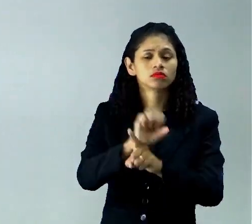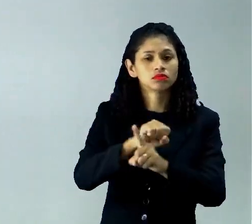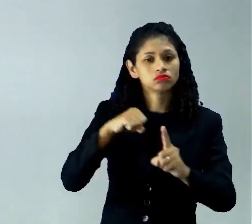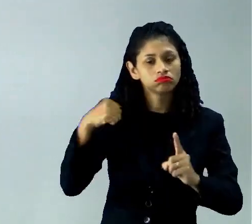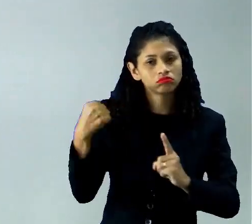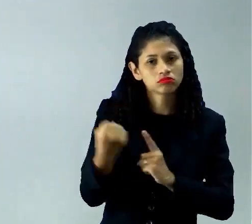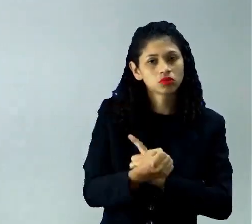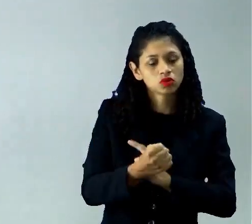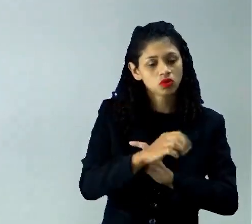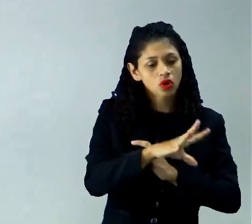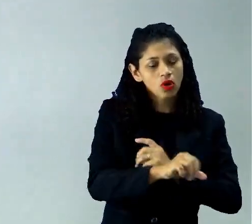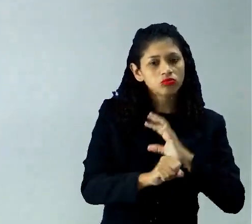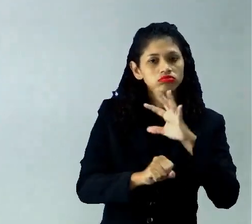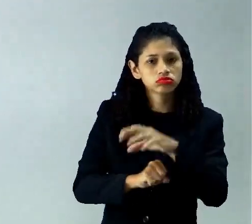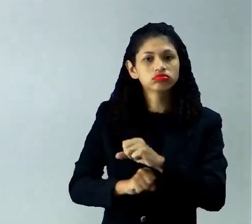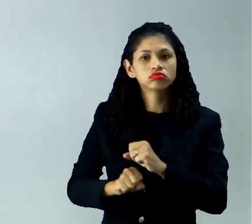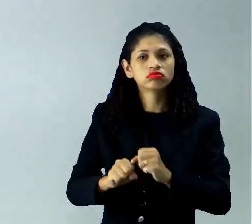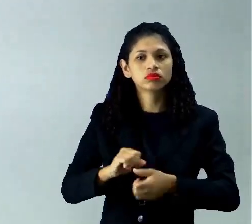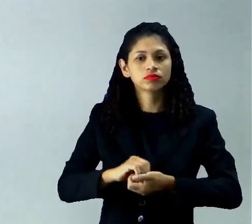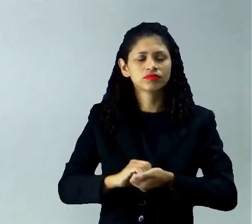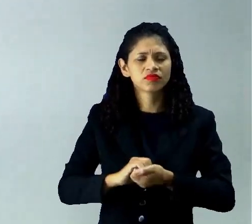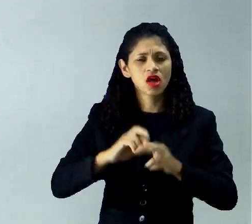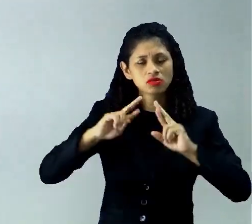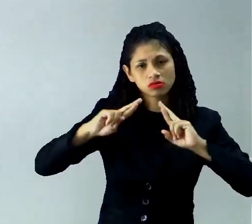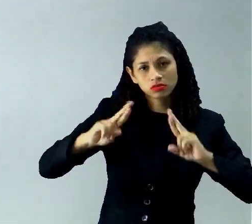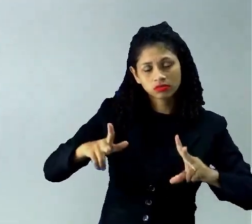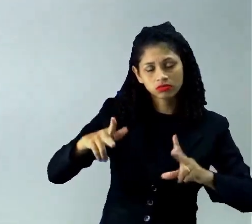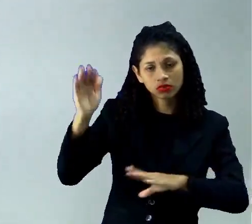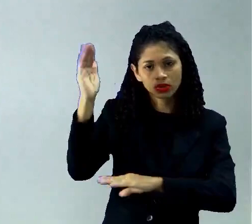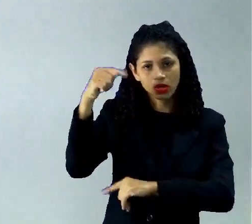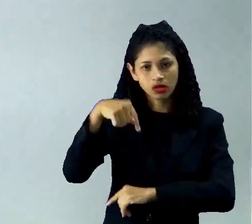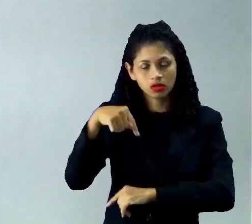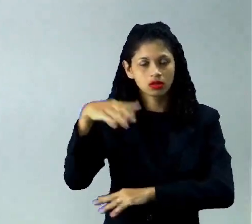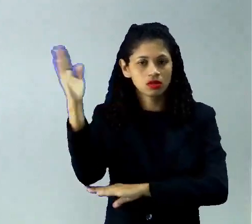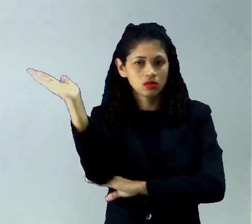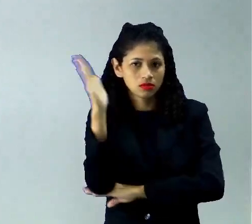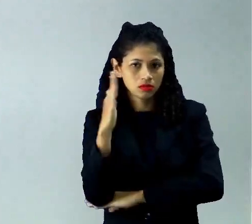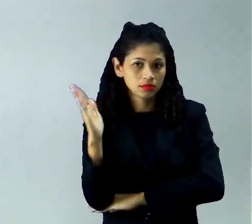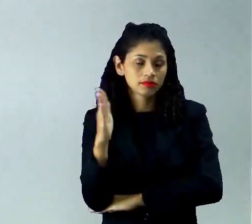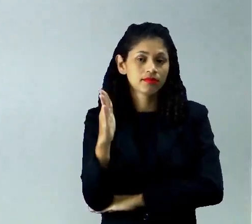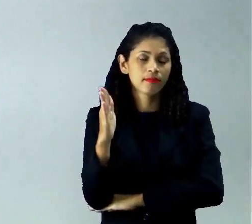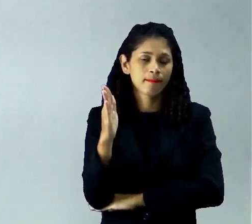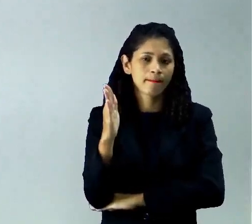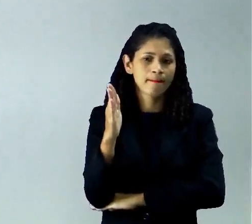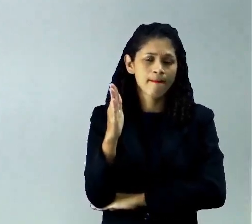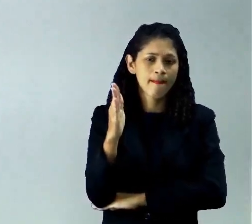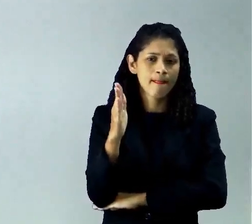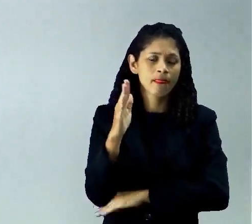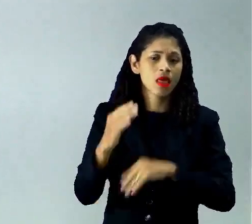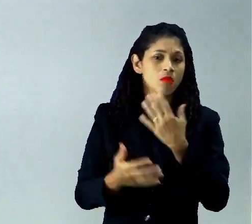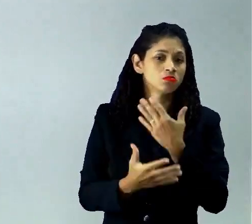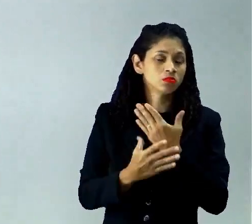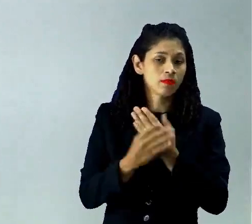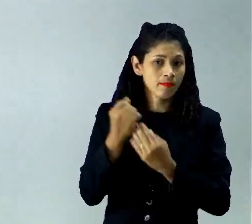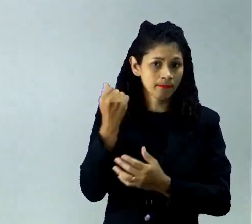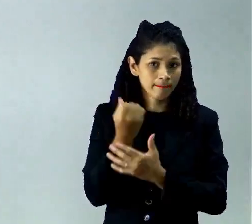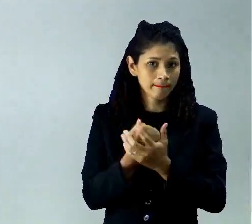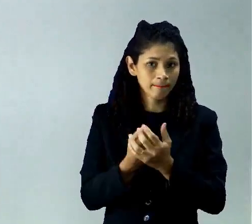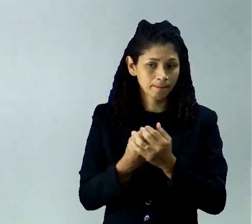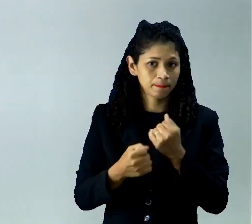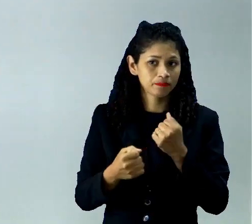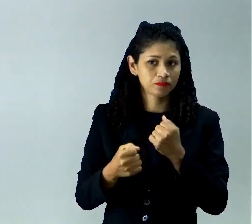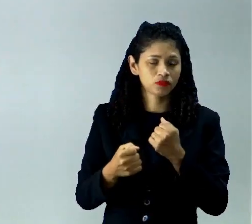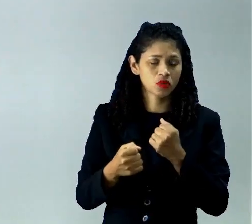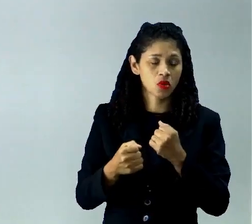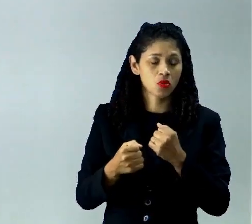espanhola. A grande diferença é que no Brasil, né, praticamente a mão de obra era quase